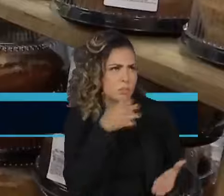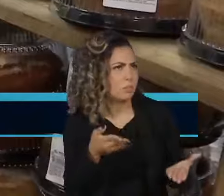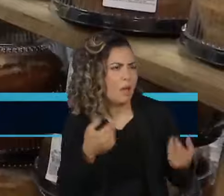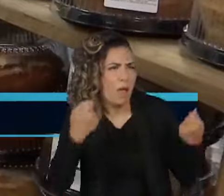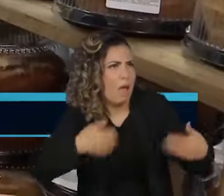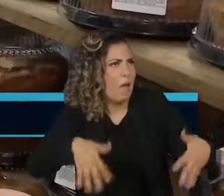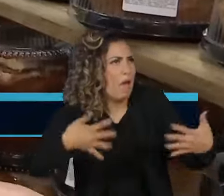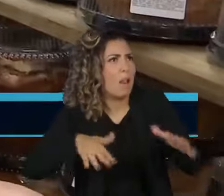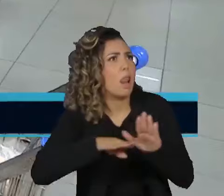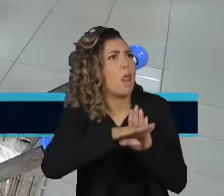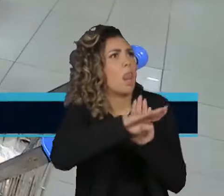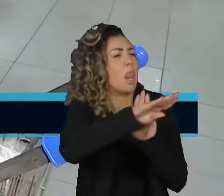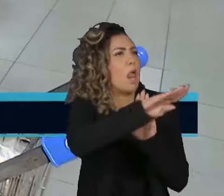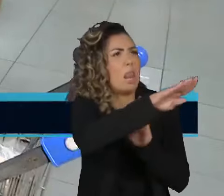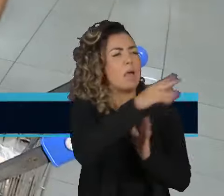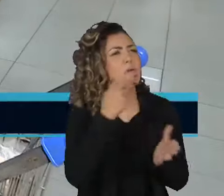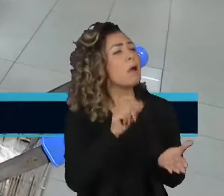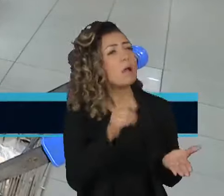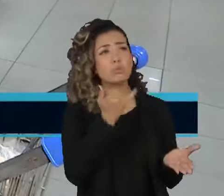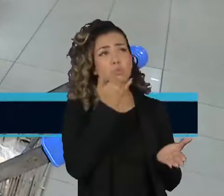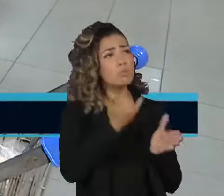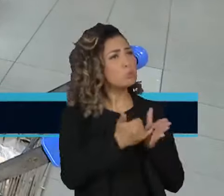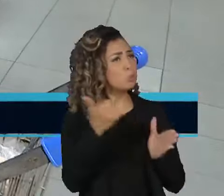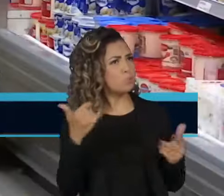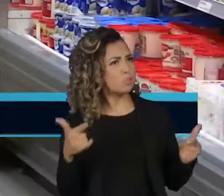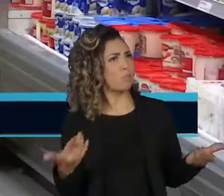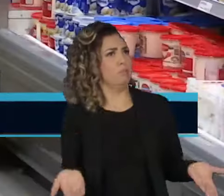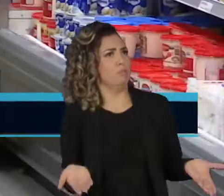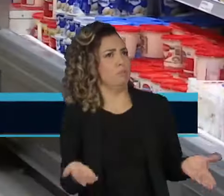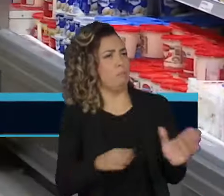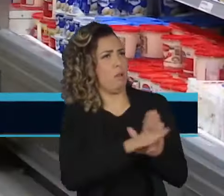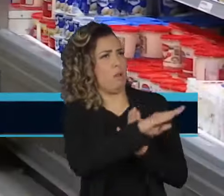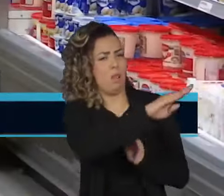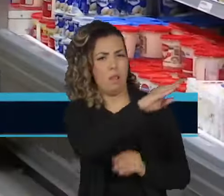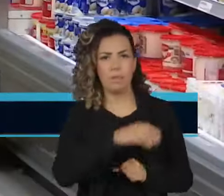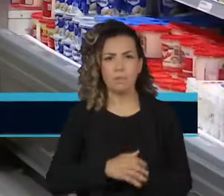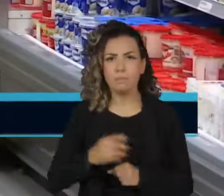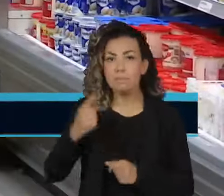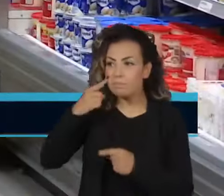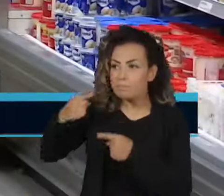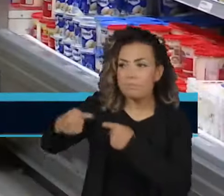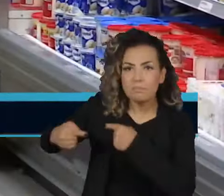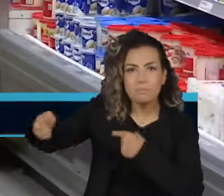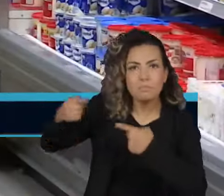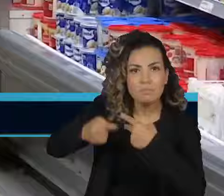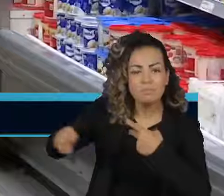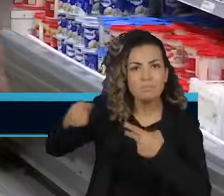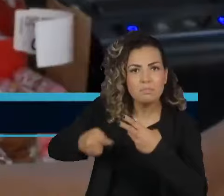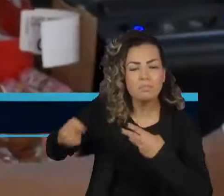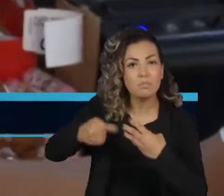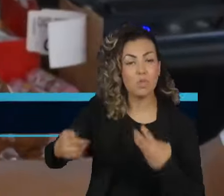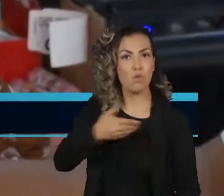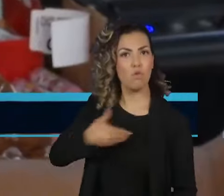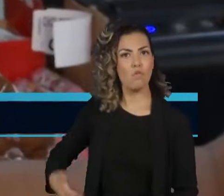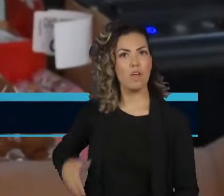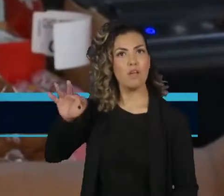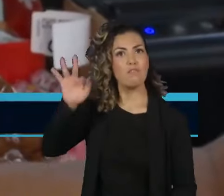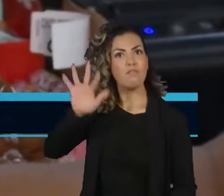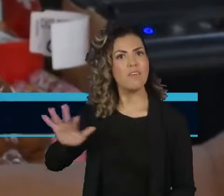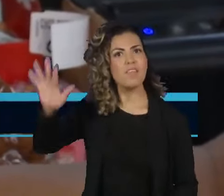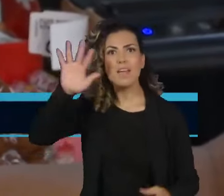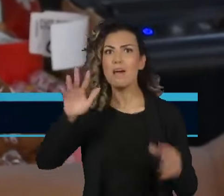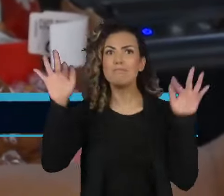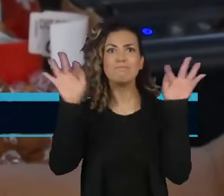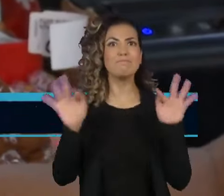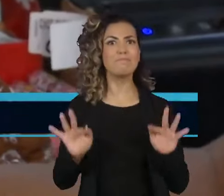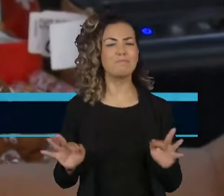falam que não tem inflação né nas últimas semanas diversos indicadores foram comemorados pelo Governo Federal como o crescimento